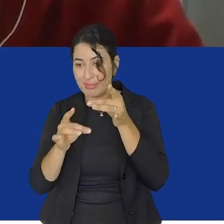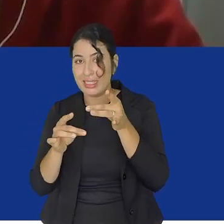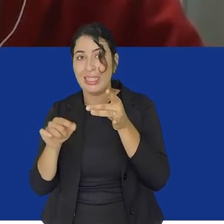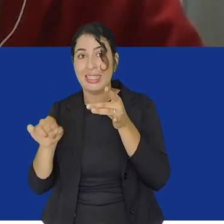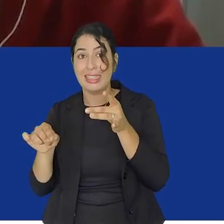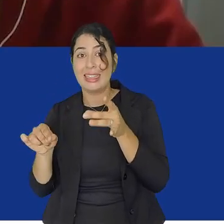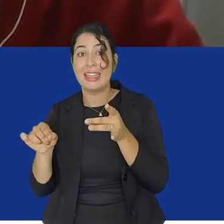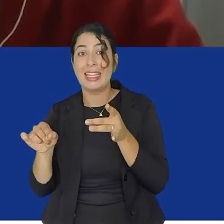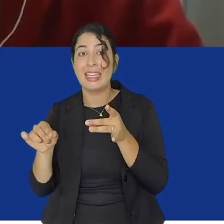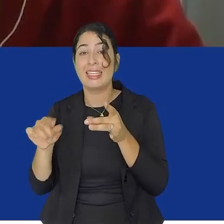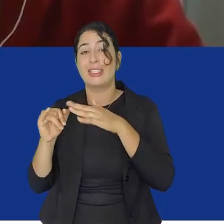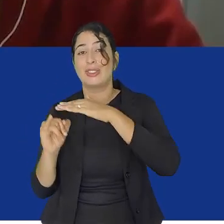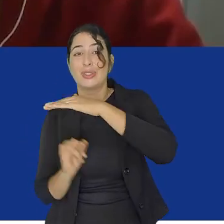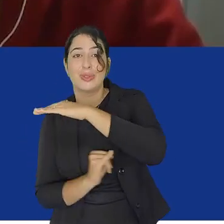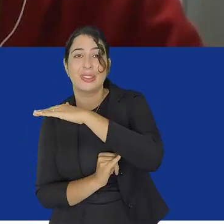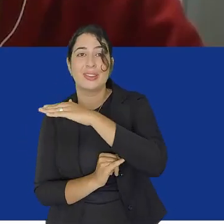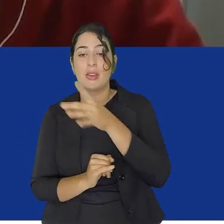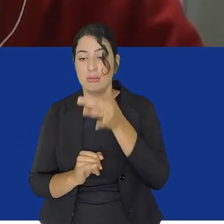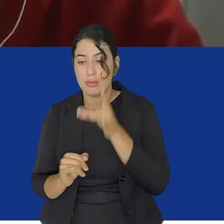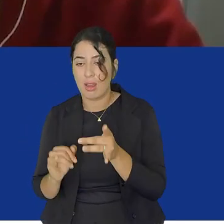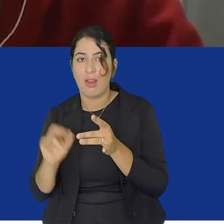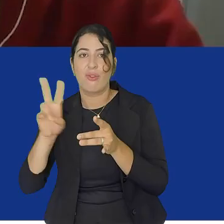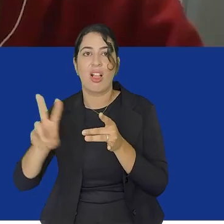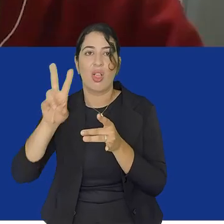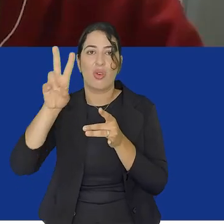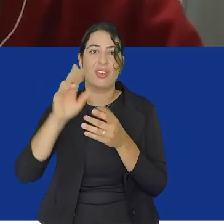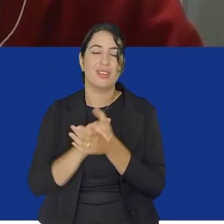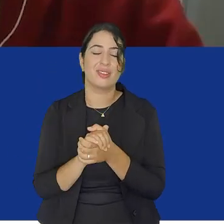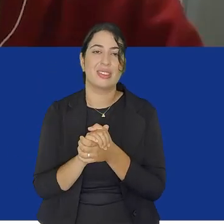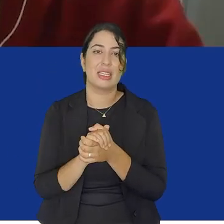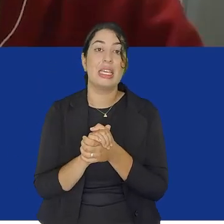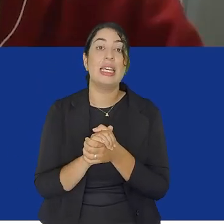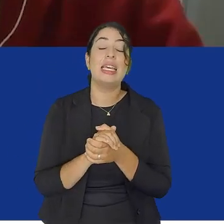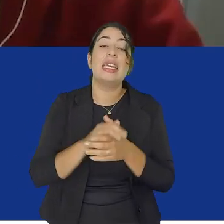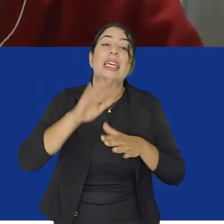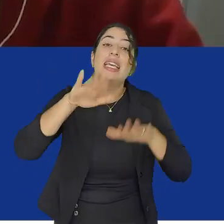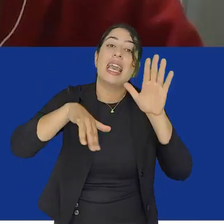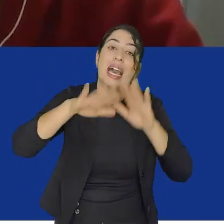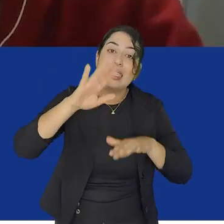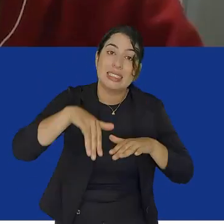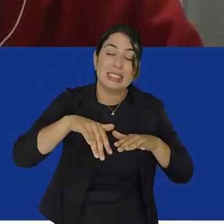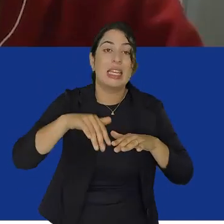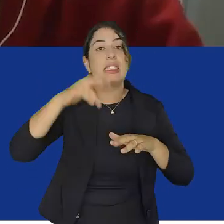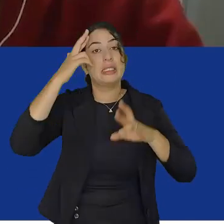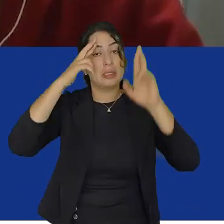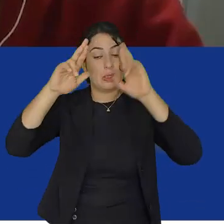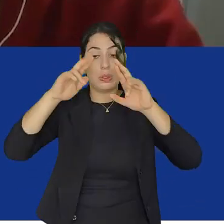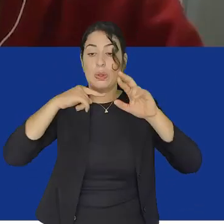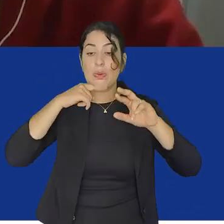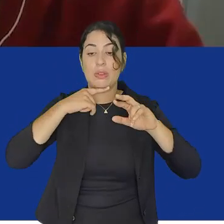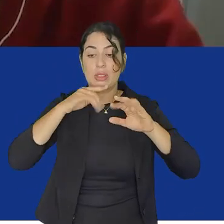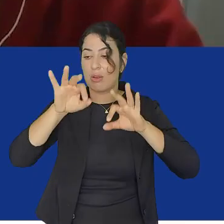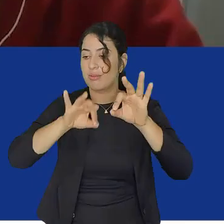mais ampla, dos valores, né? E a organização não tem controle sobre tudo isso, ela não tem controle sobre as